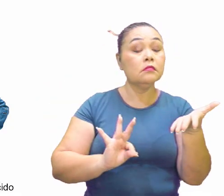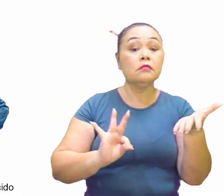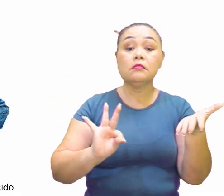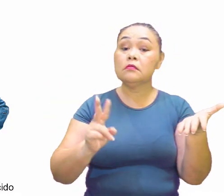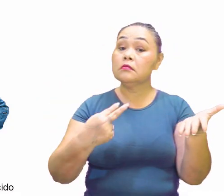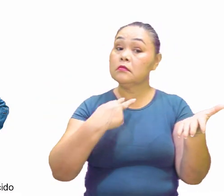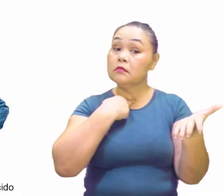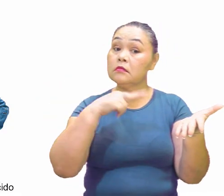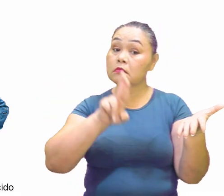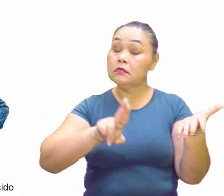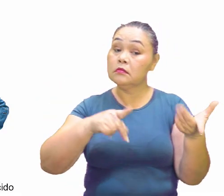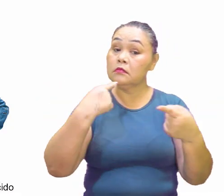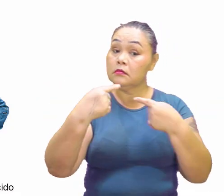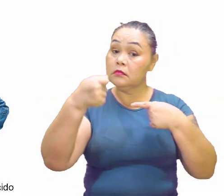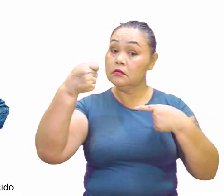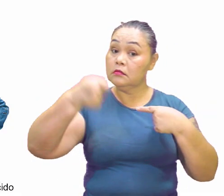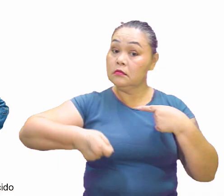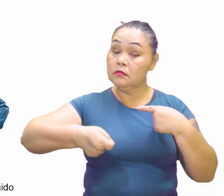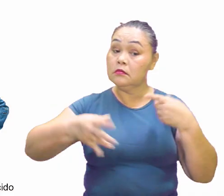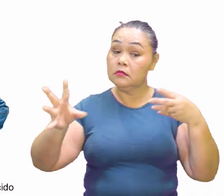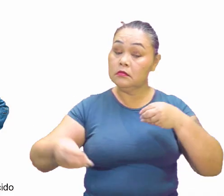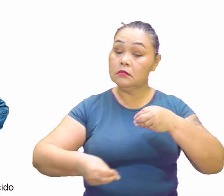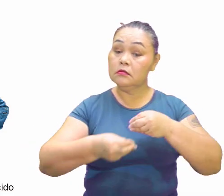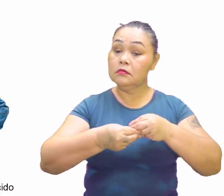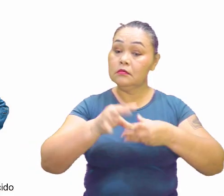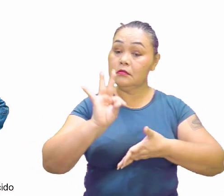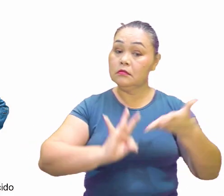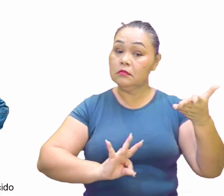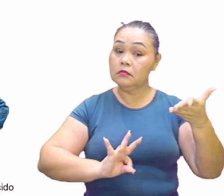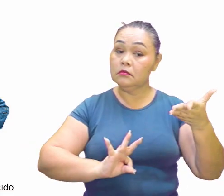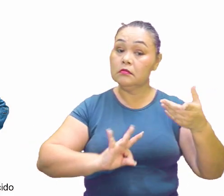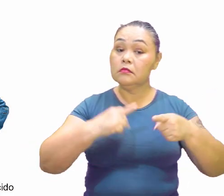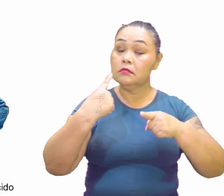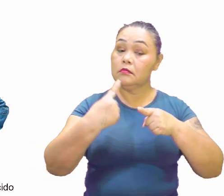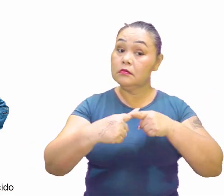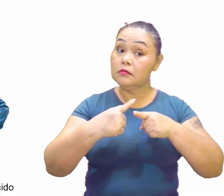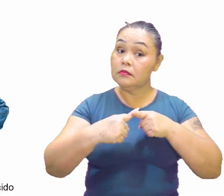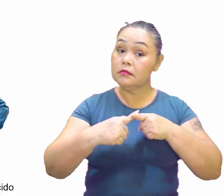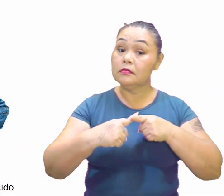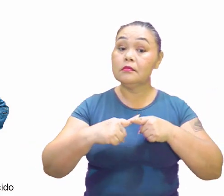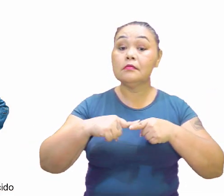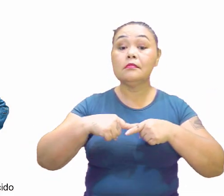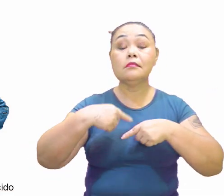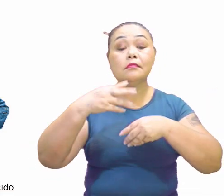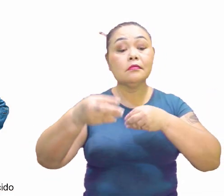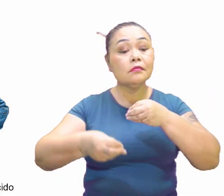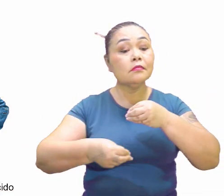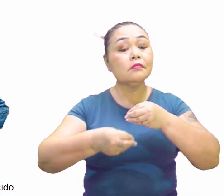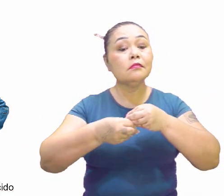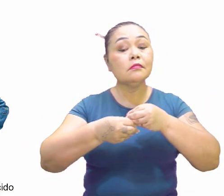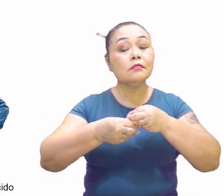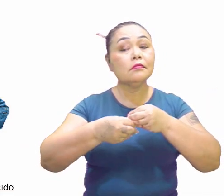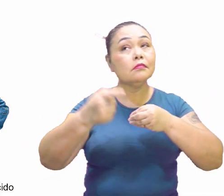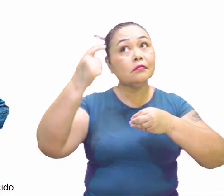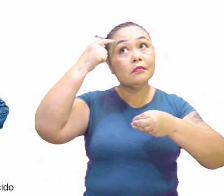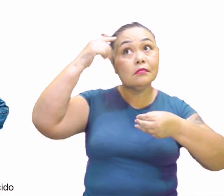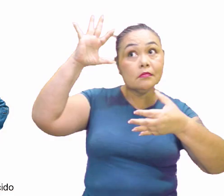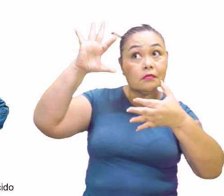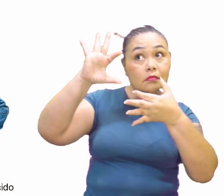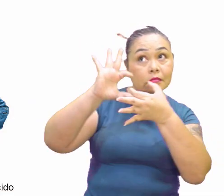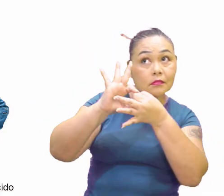Não se deve usar argumentos de autoridade na conclusão do texto, pois se trata de uma parte